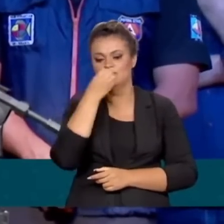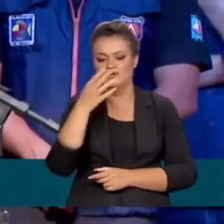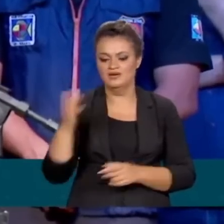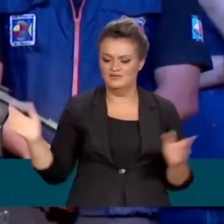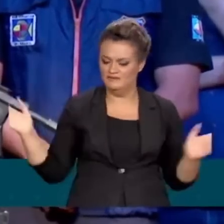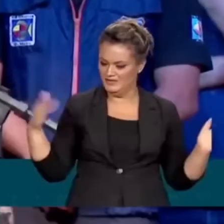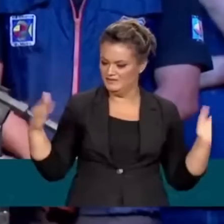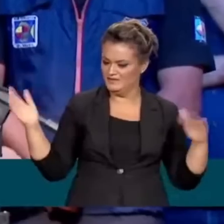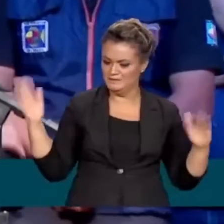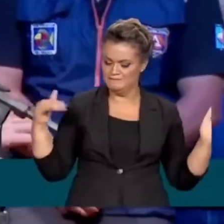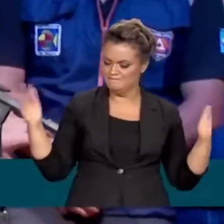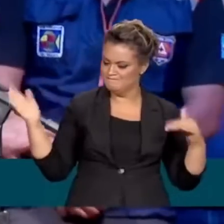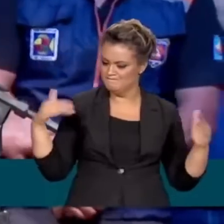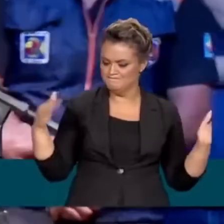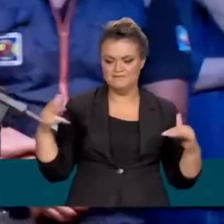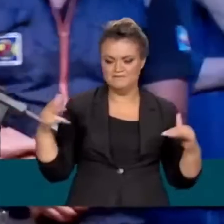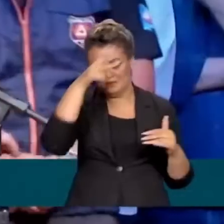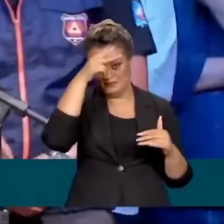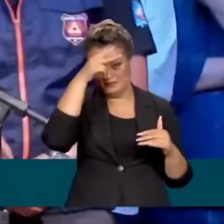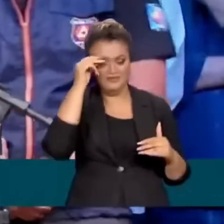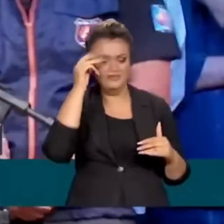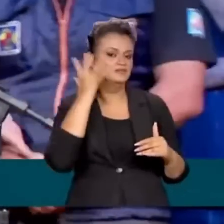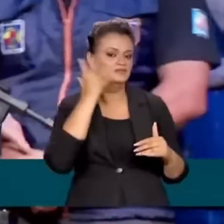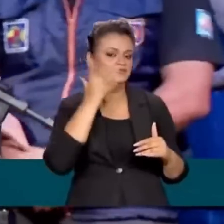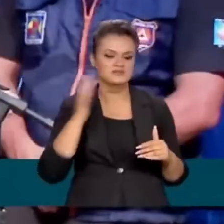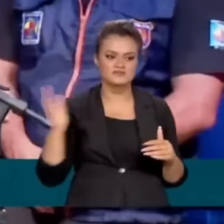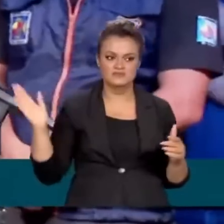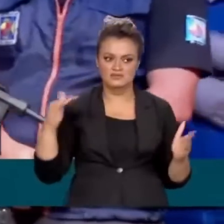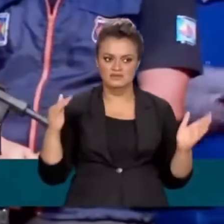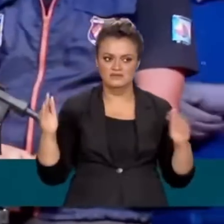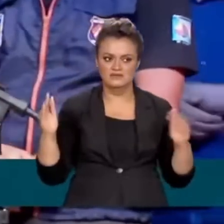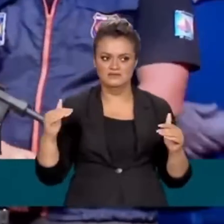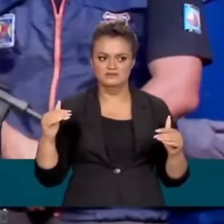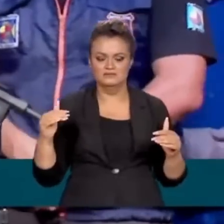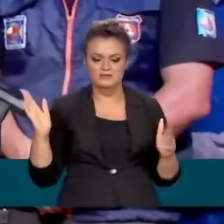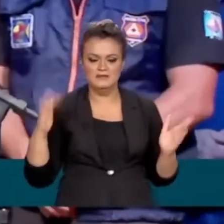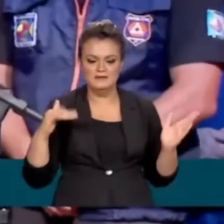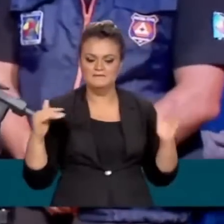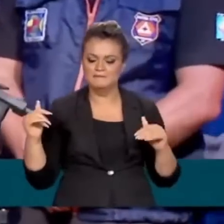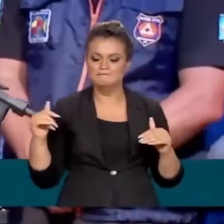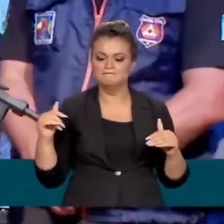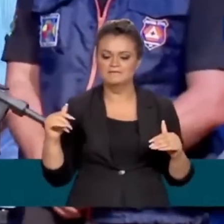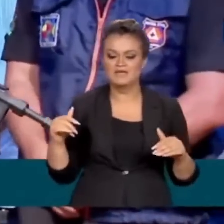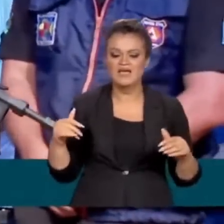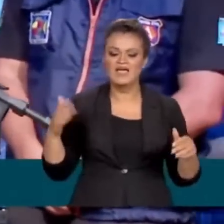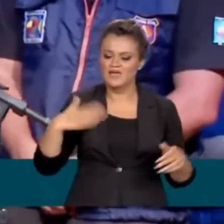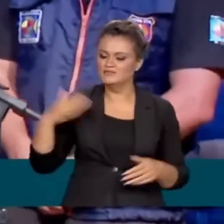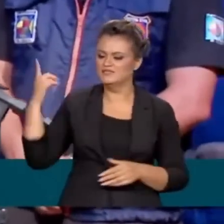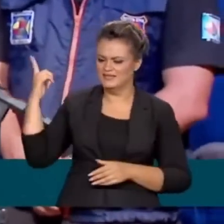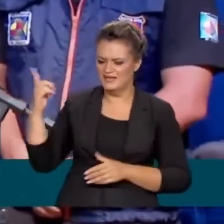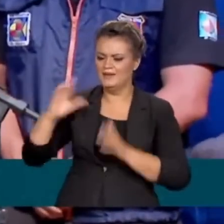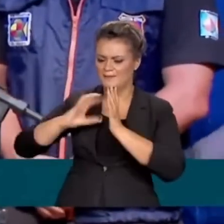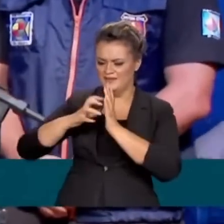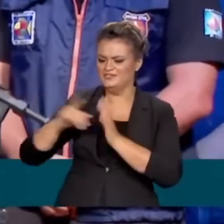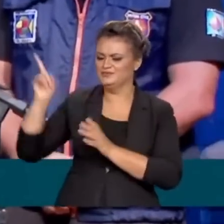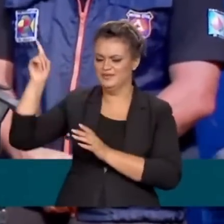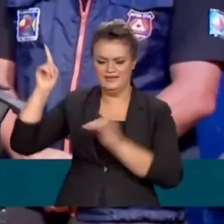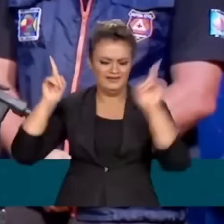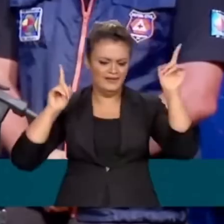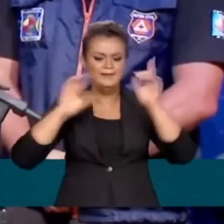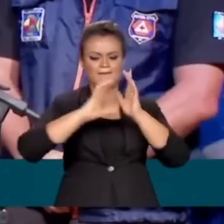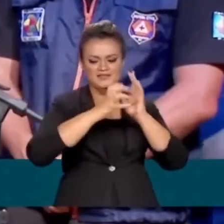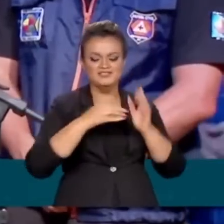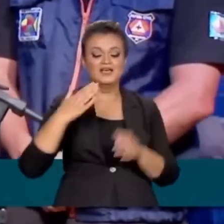aqui o prefeito sabe eu não sei de que partido é o prefeito eu sei de que partido foi um Tarcísio